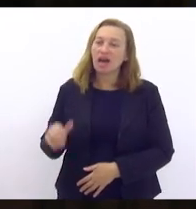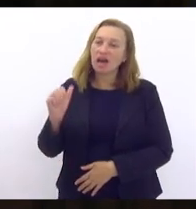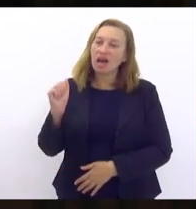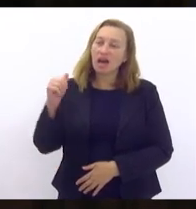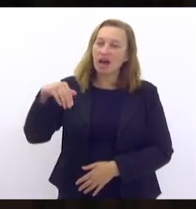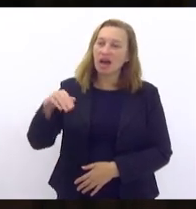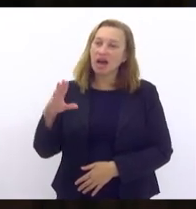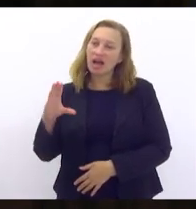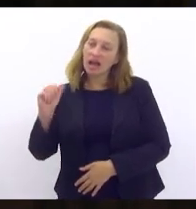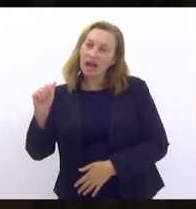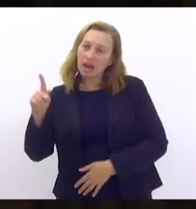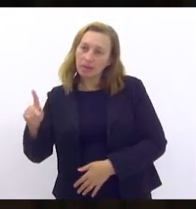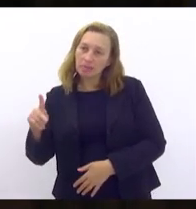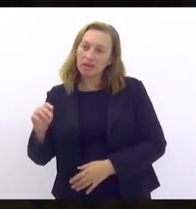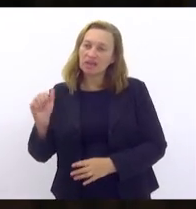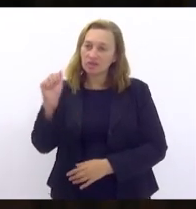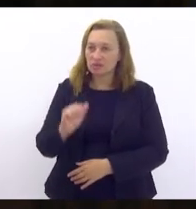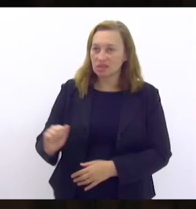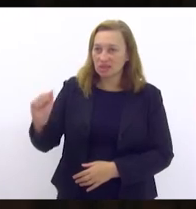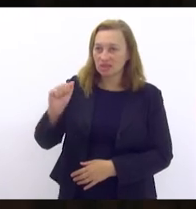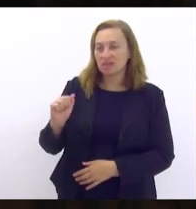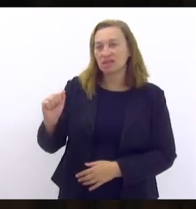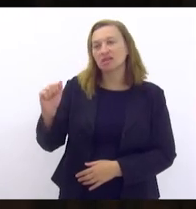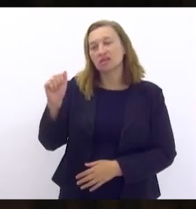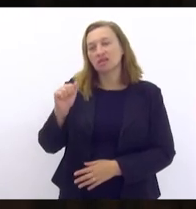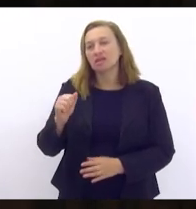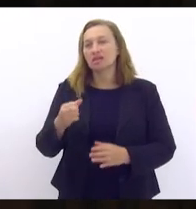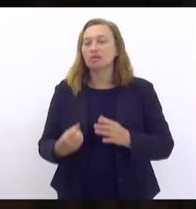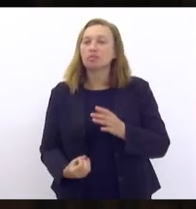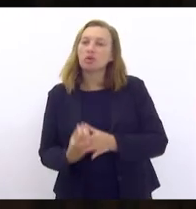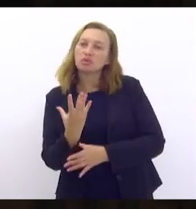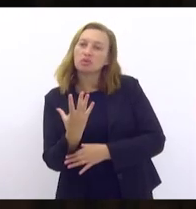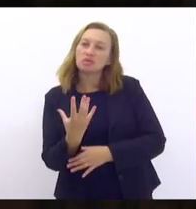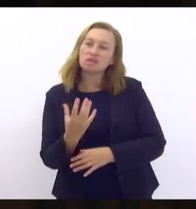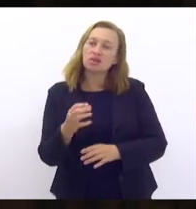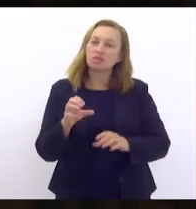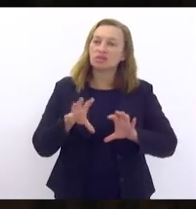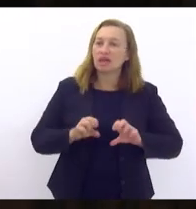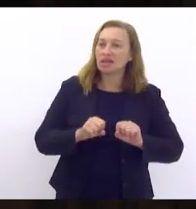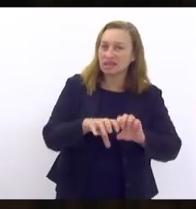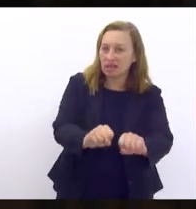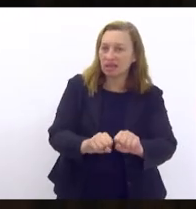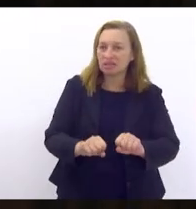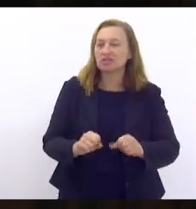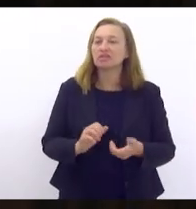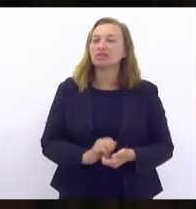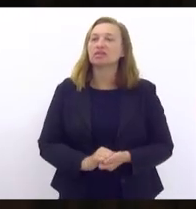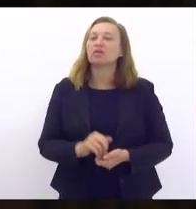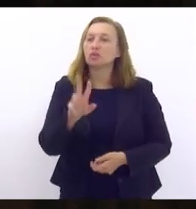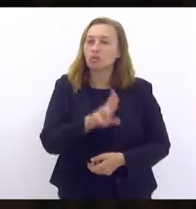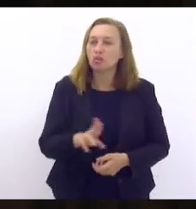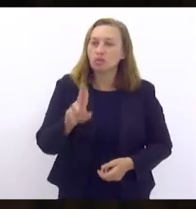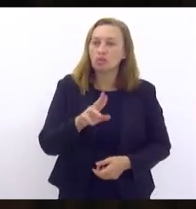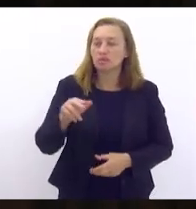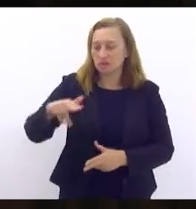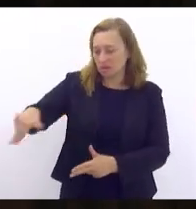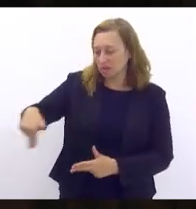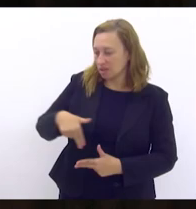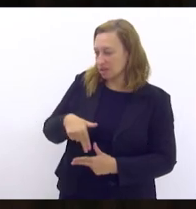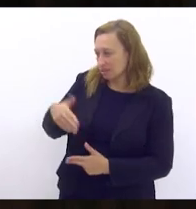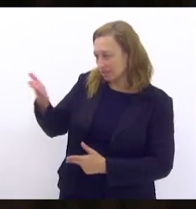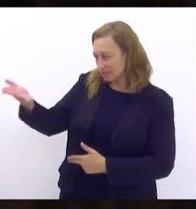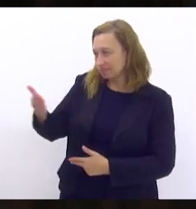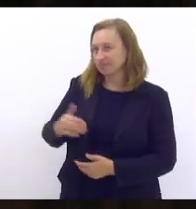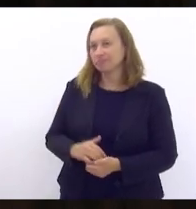que é a Associação Nacional de cadeia produtiva da reciclagem para fazer o uso aqui na Tribuna por favor